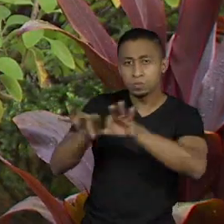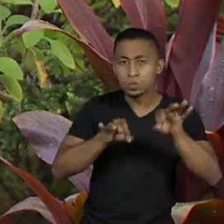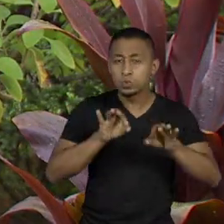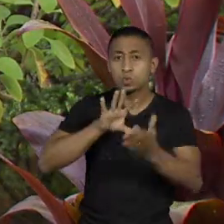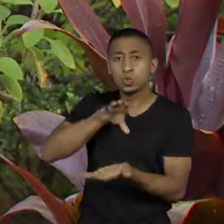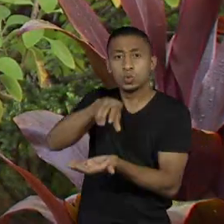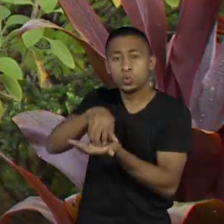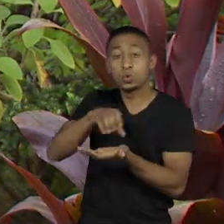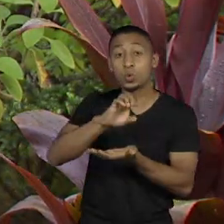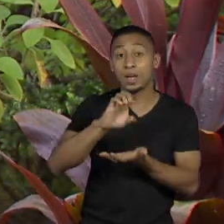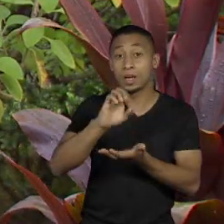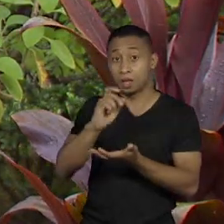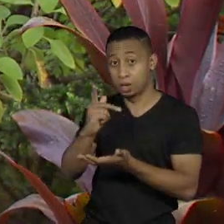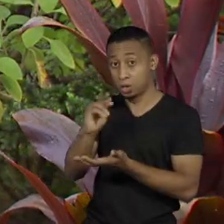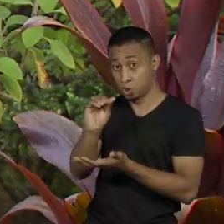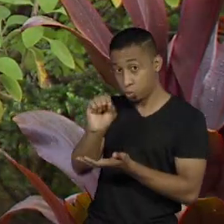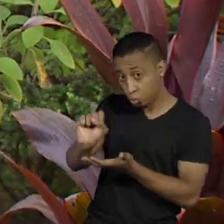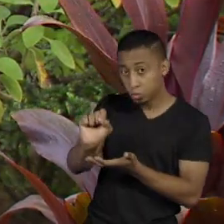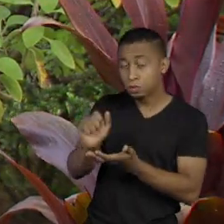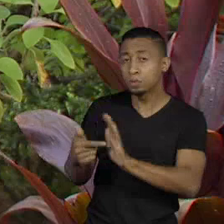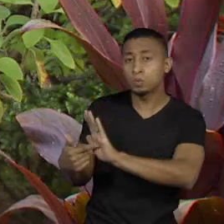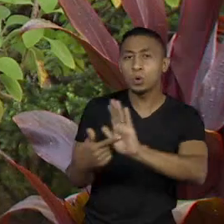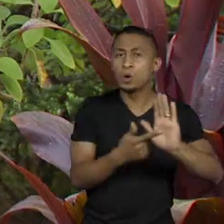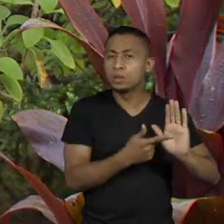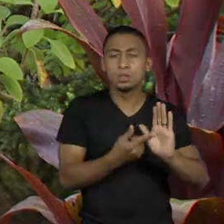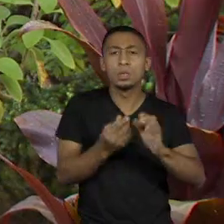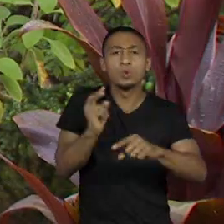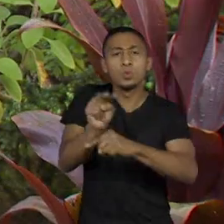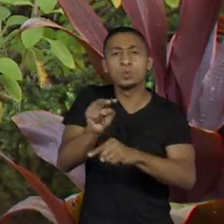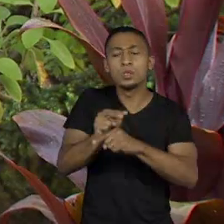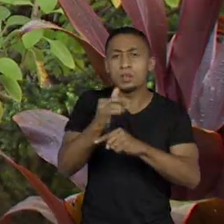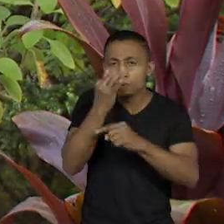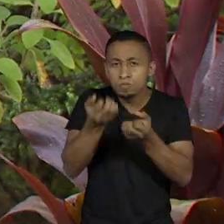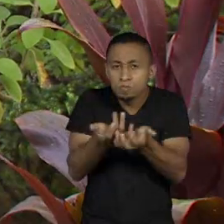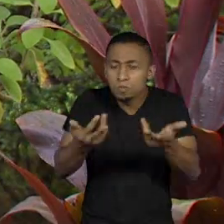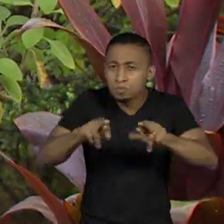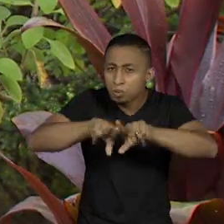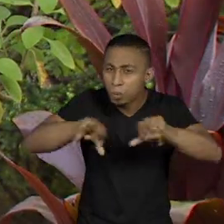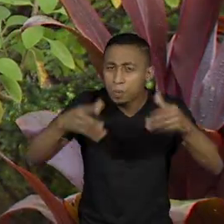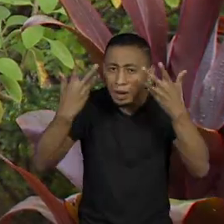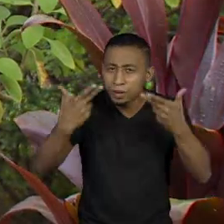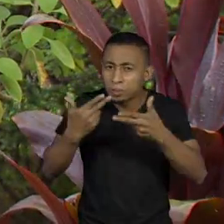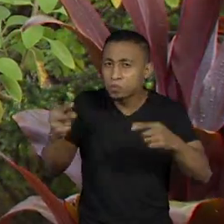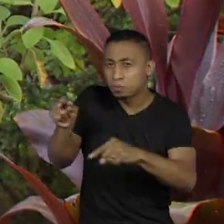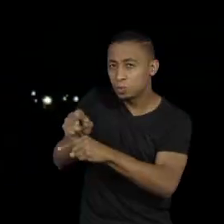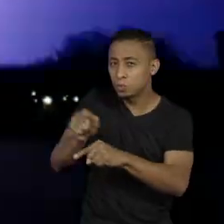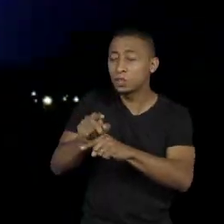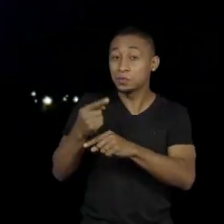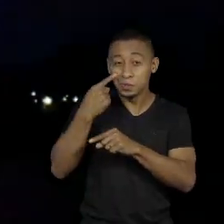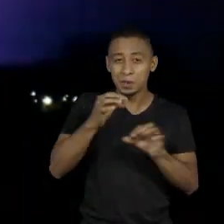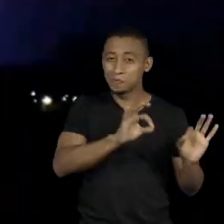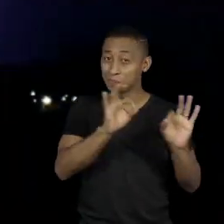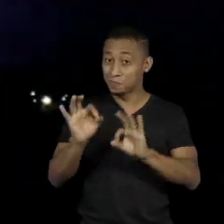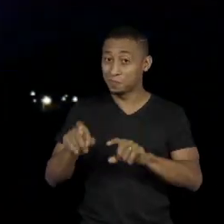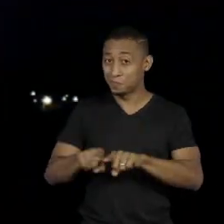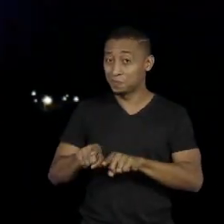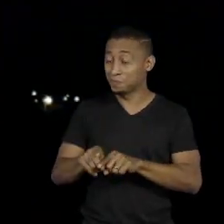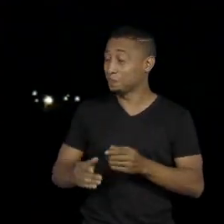que ajudam a preservar a diversidade de plantas e de animais. E você acompanha também.